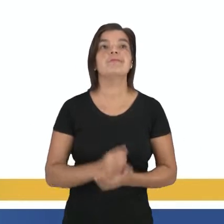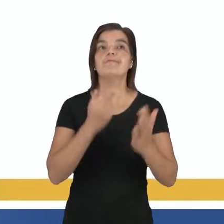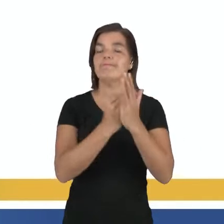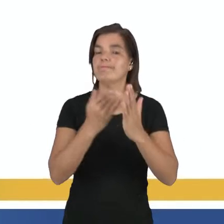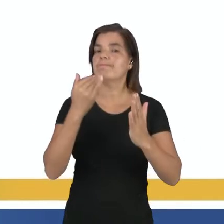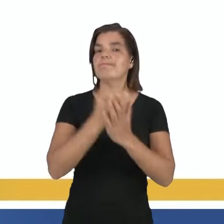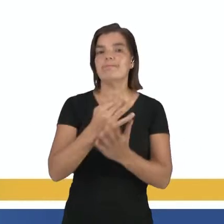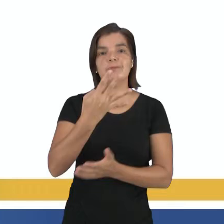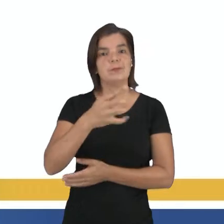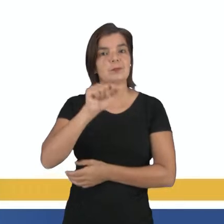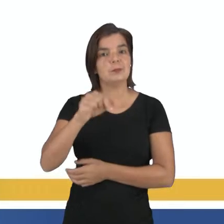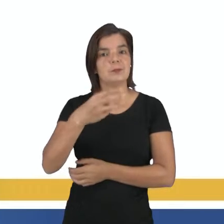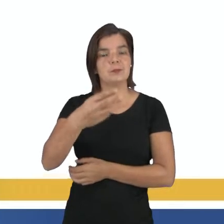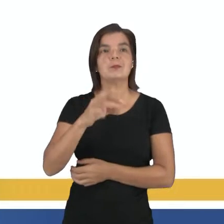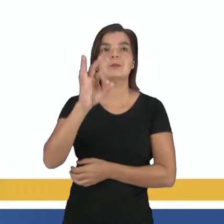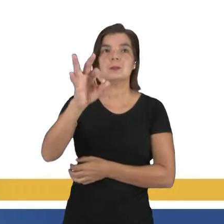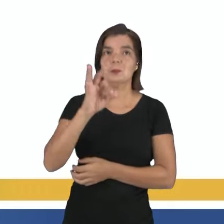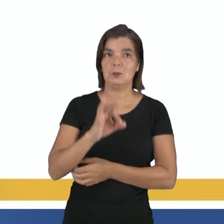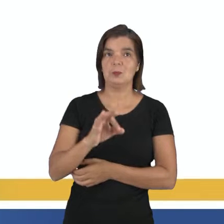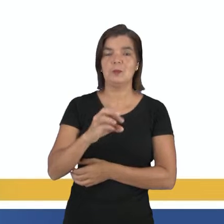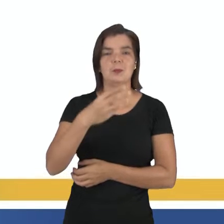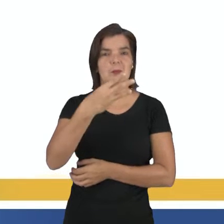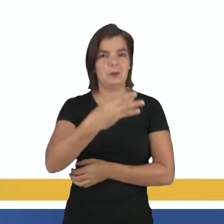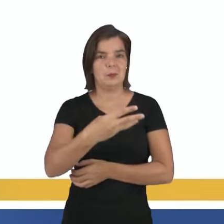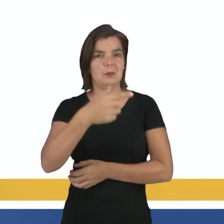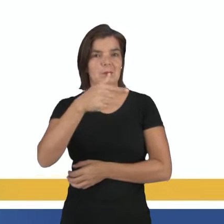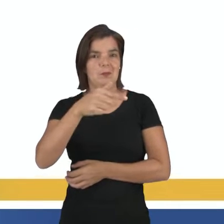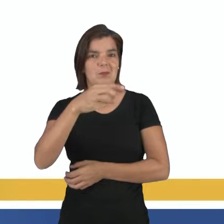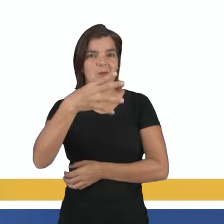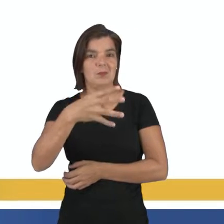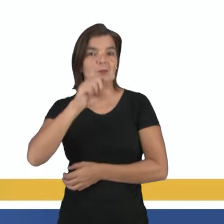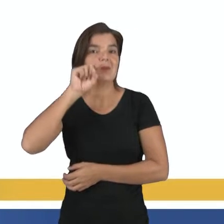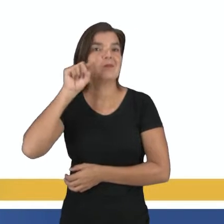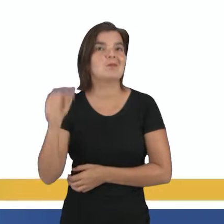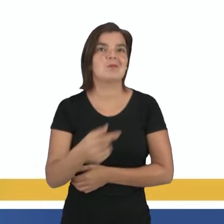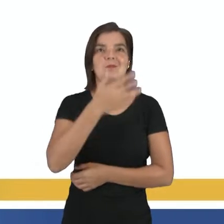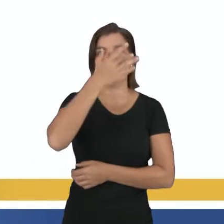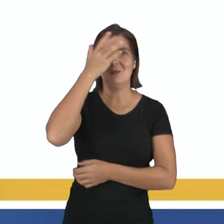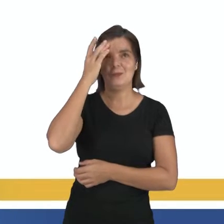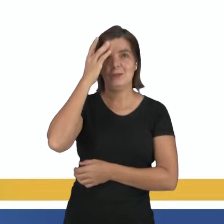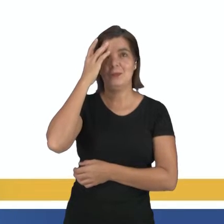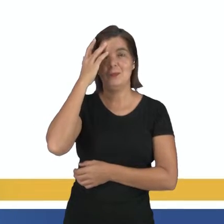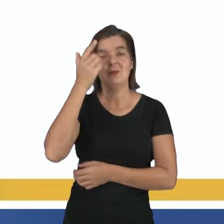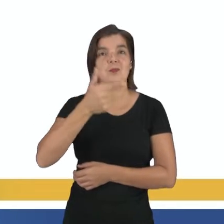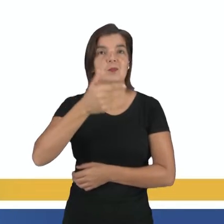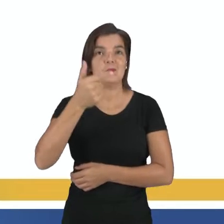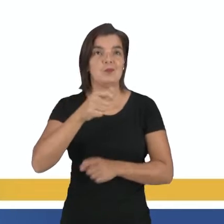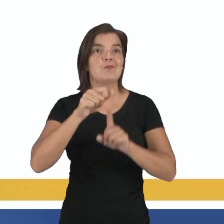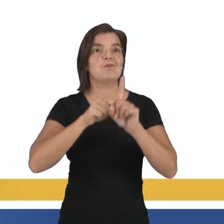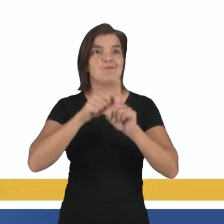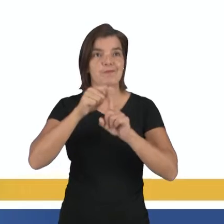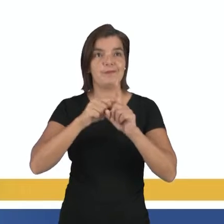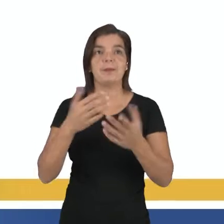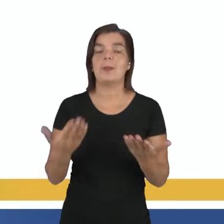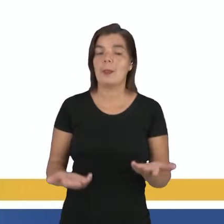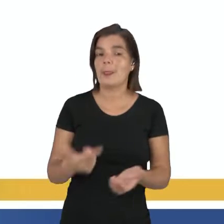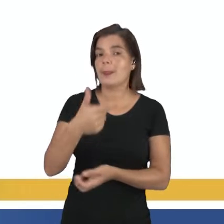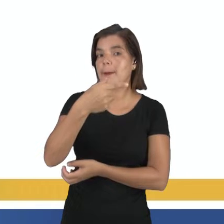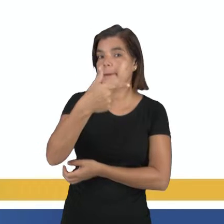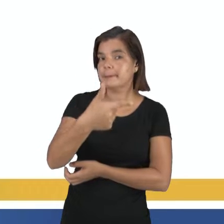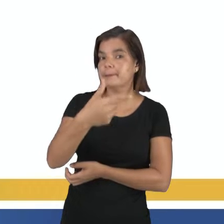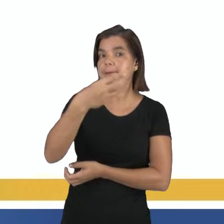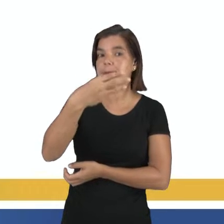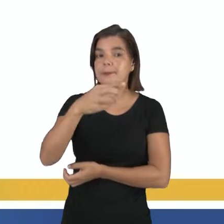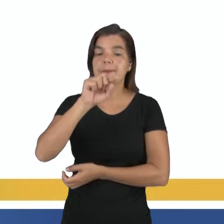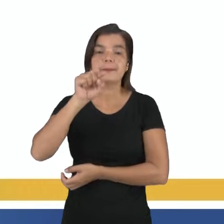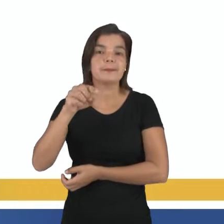de 4,3%, isso equivale a mais de 374 mil pessoas frente ao segundo trimestre.